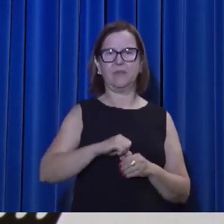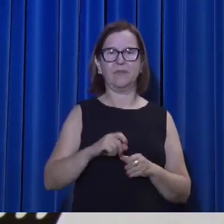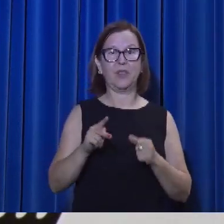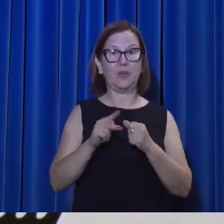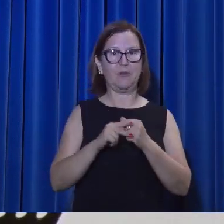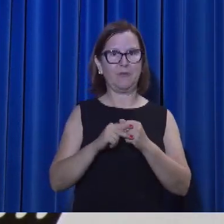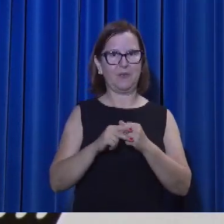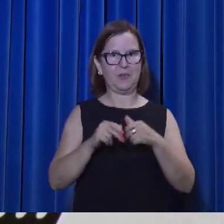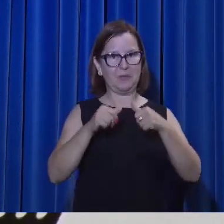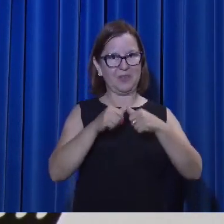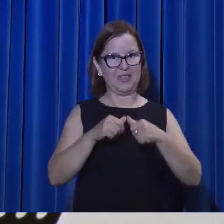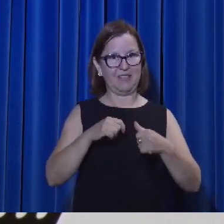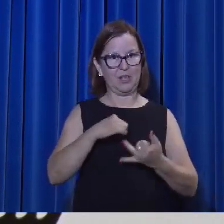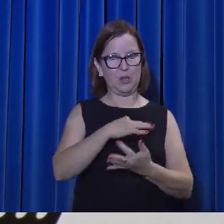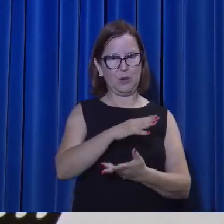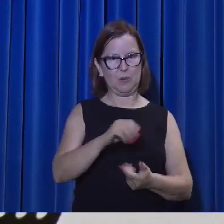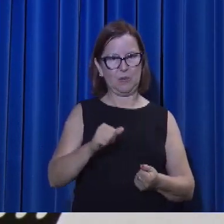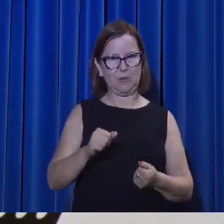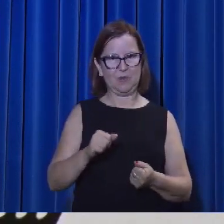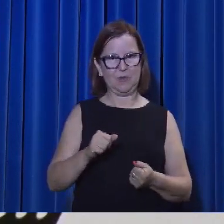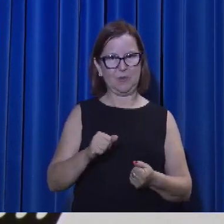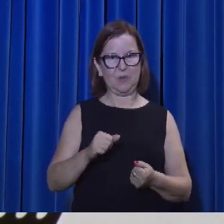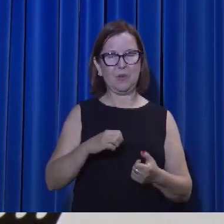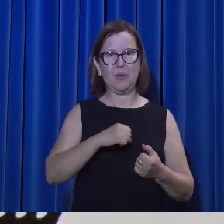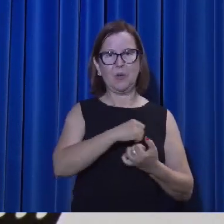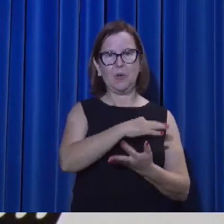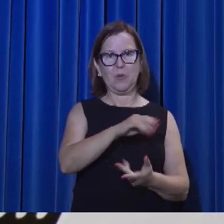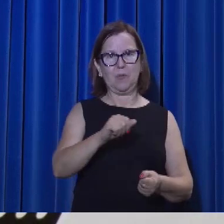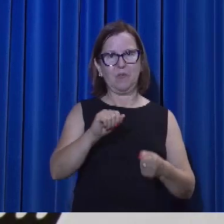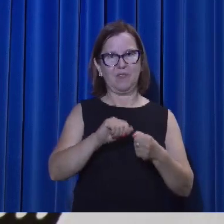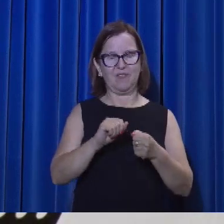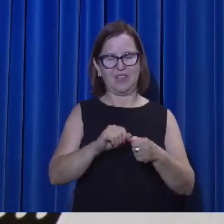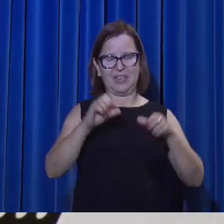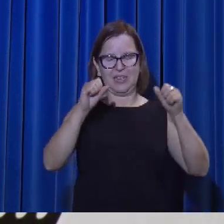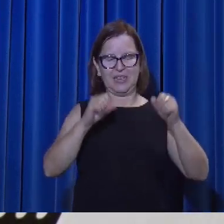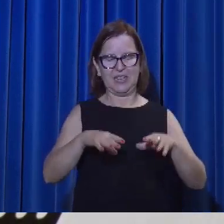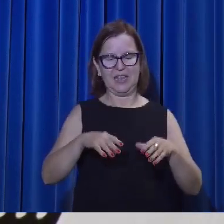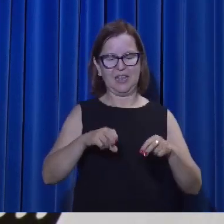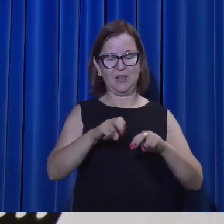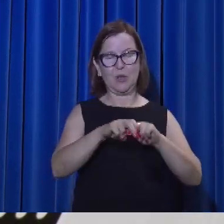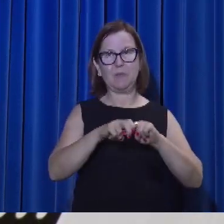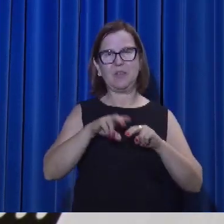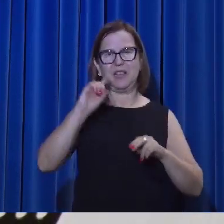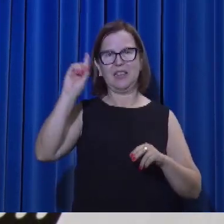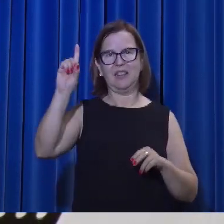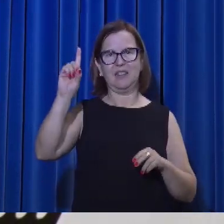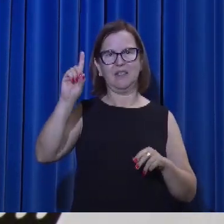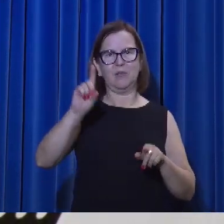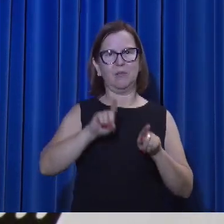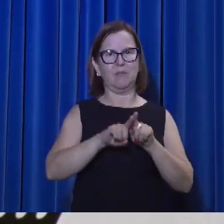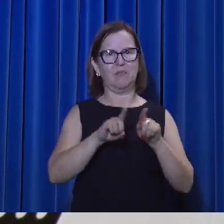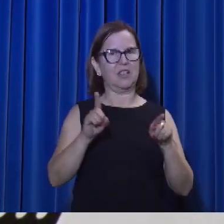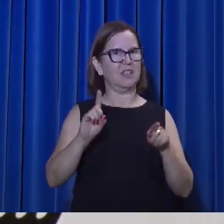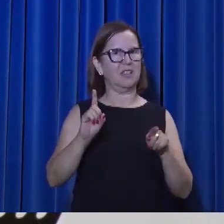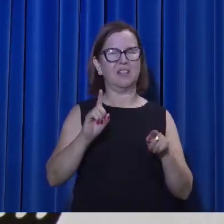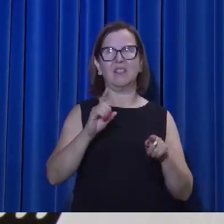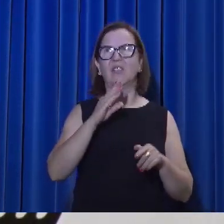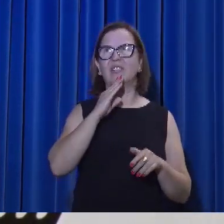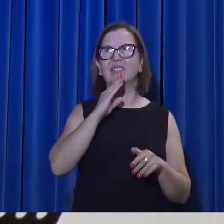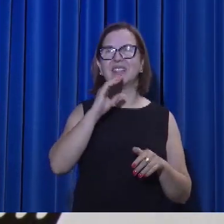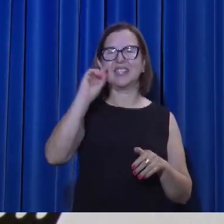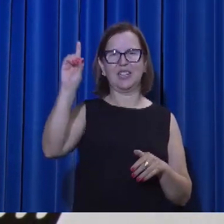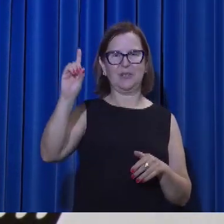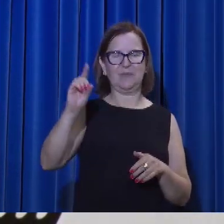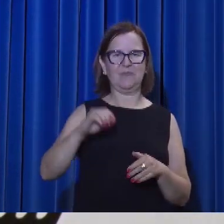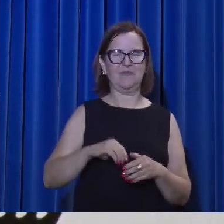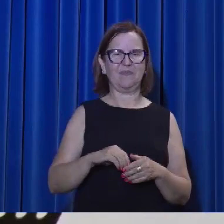está. O mundo foi feito por intermédio dele, mas o mundo não o conhece. E aí a gente encerra